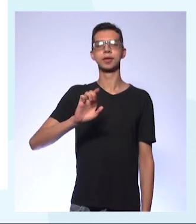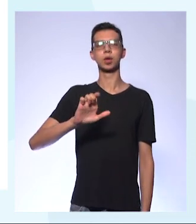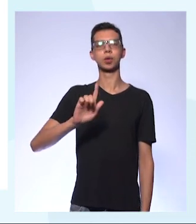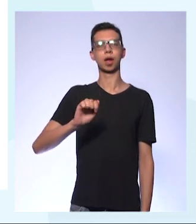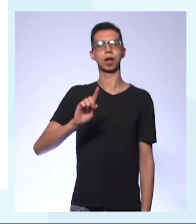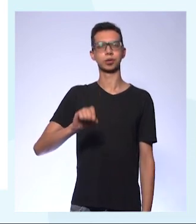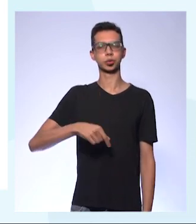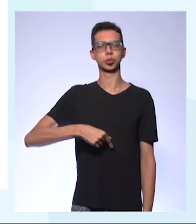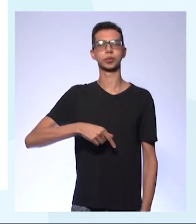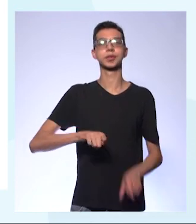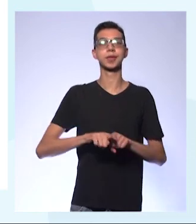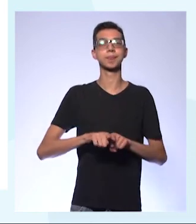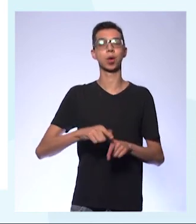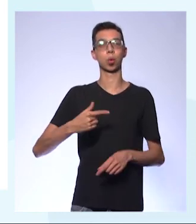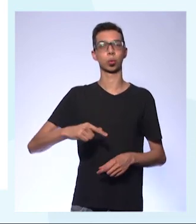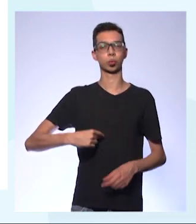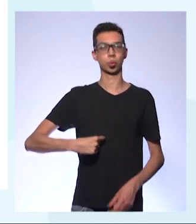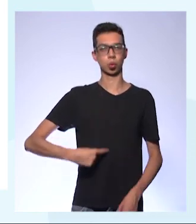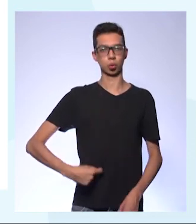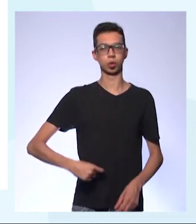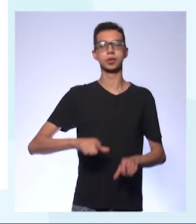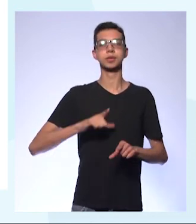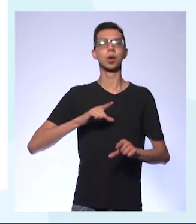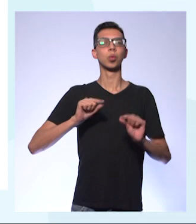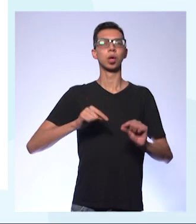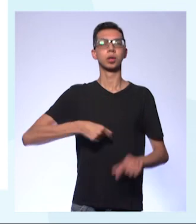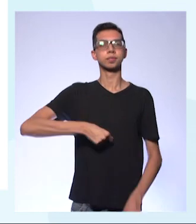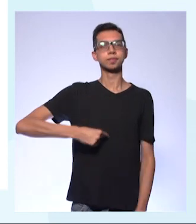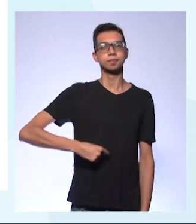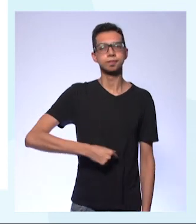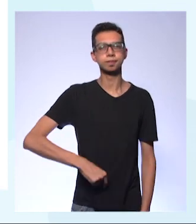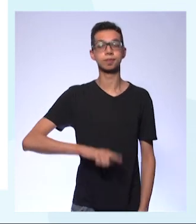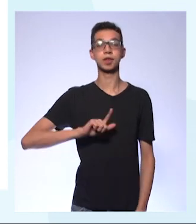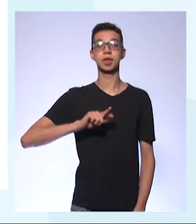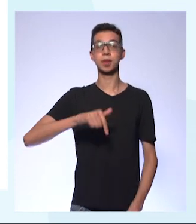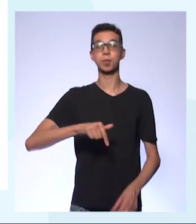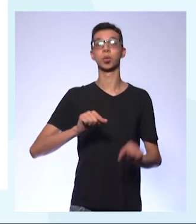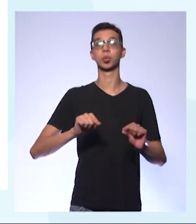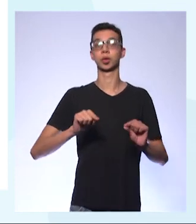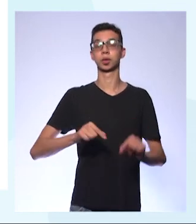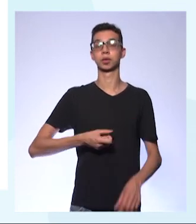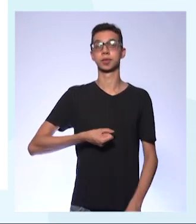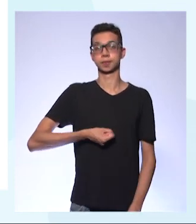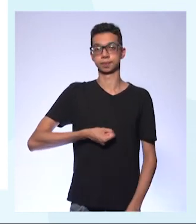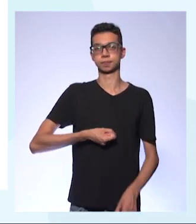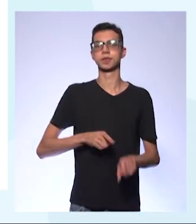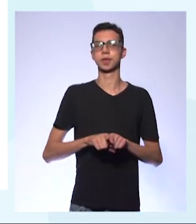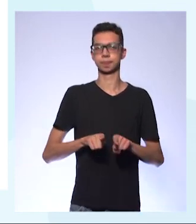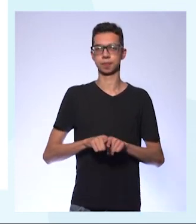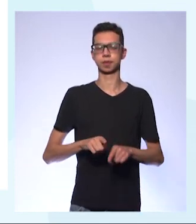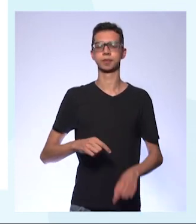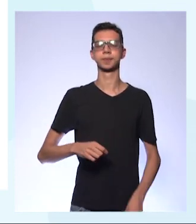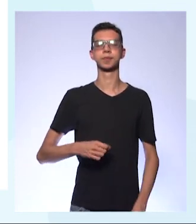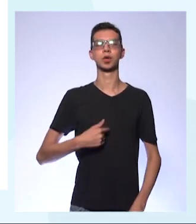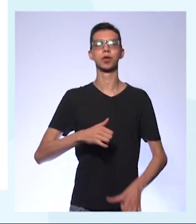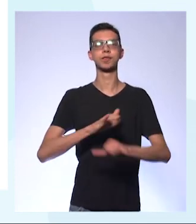né? E aí a gente também tem glândulas anexas que vão contribuir aí, que são as glândulas salivares, como eu comentei, o